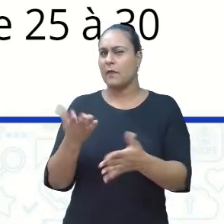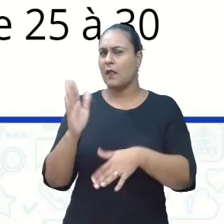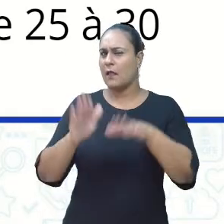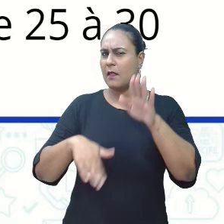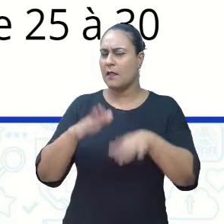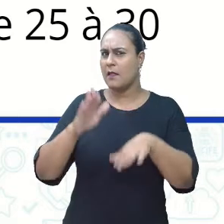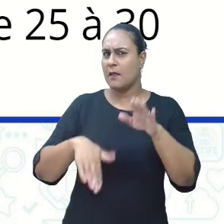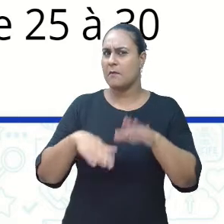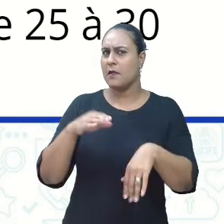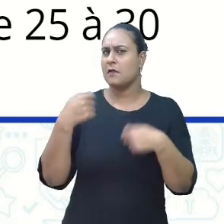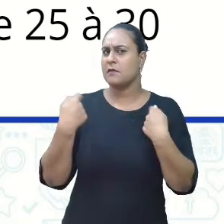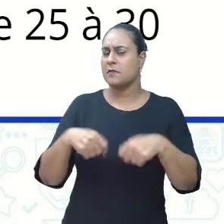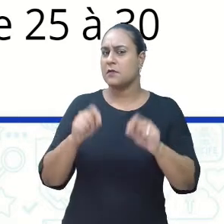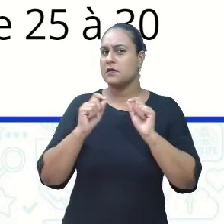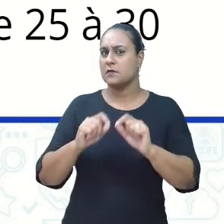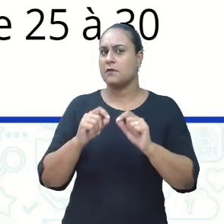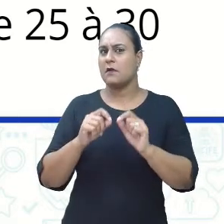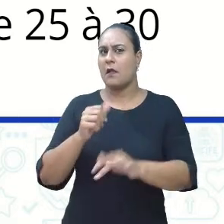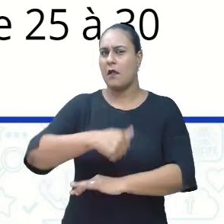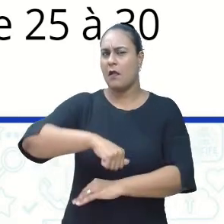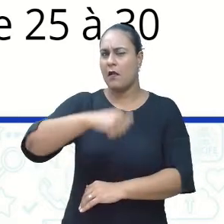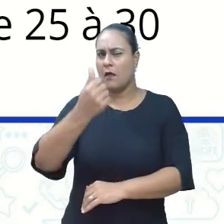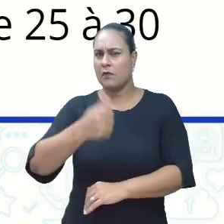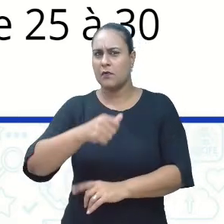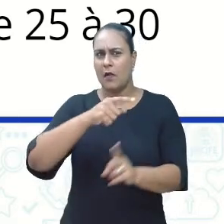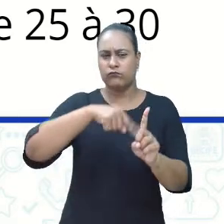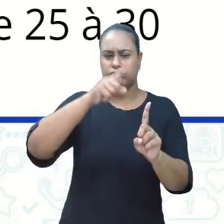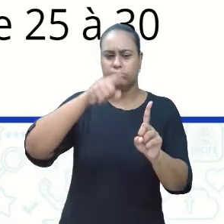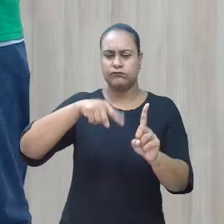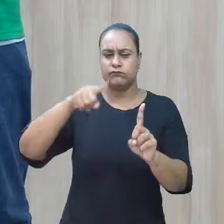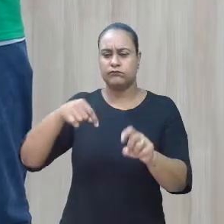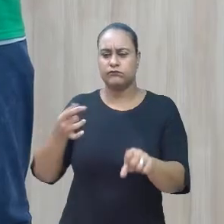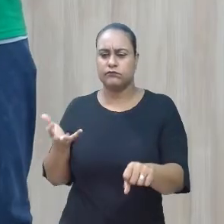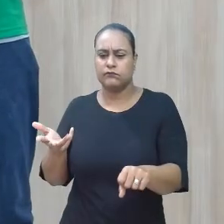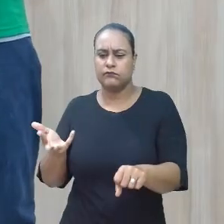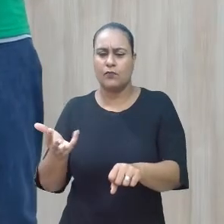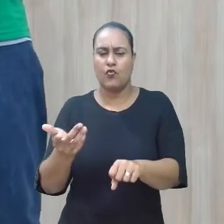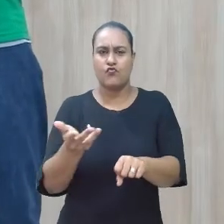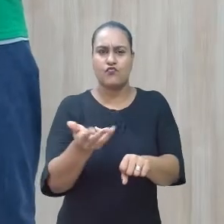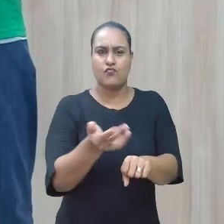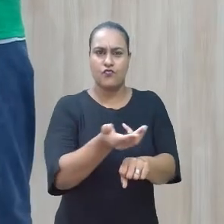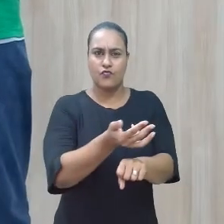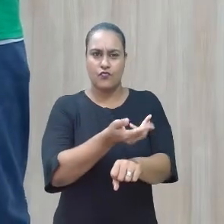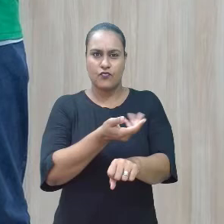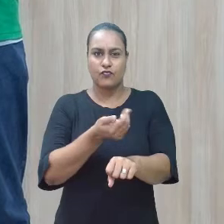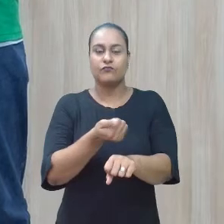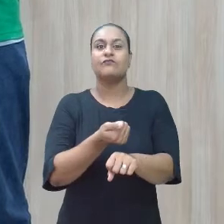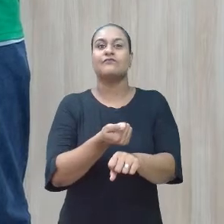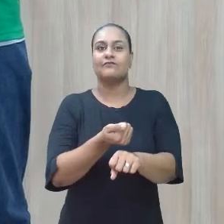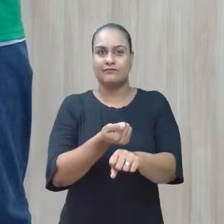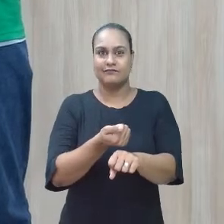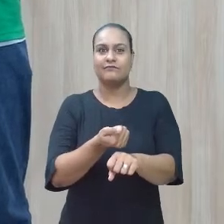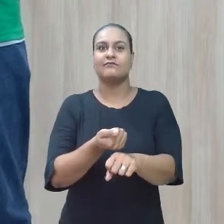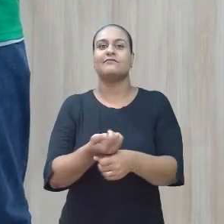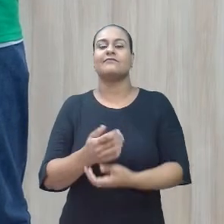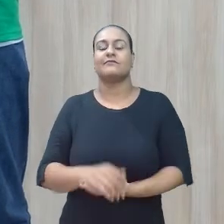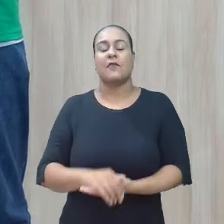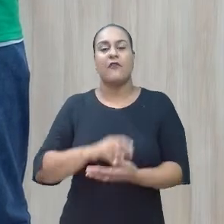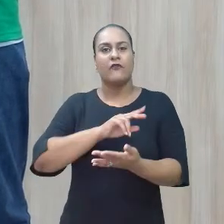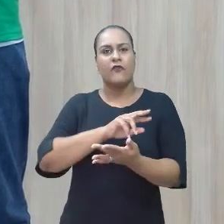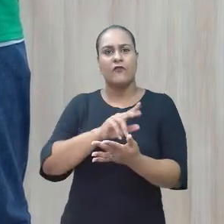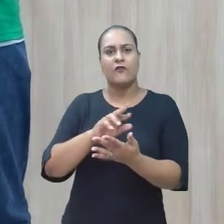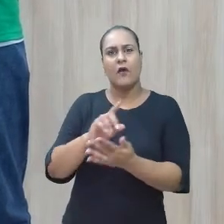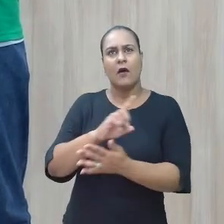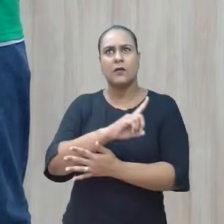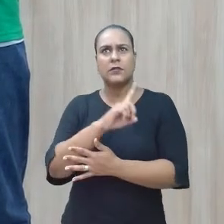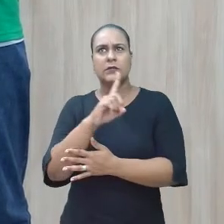variando. Ó. Nós precisamos fazer uma análise estatística de dados, esse conjunto de tempos, de dias, que vai